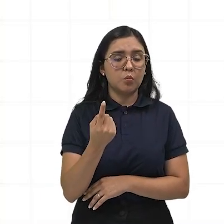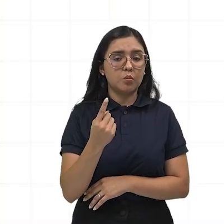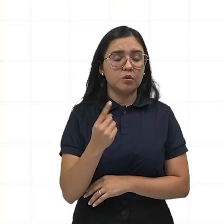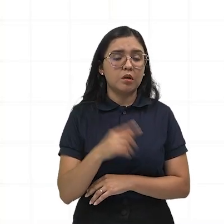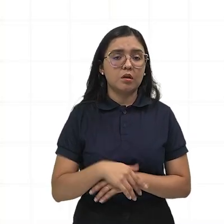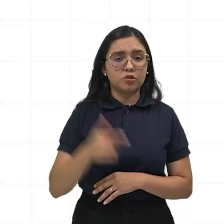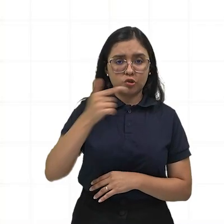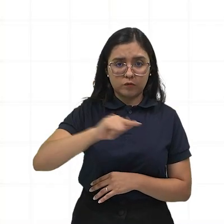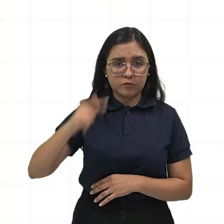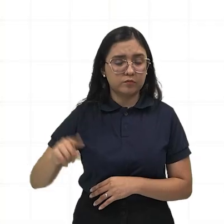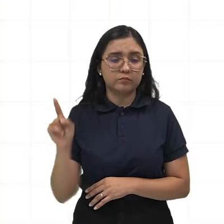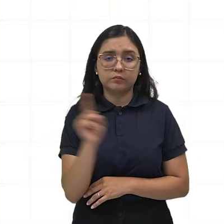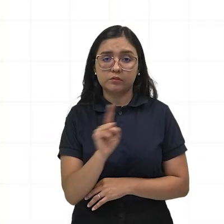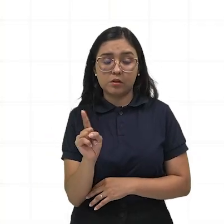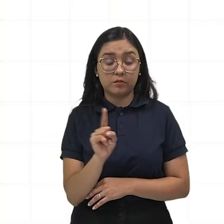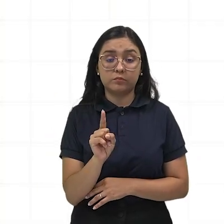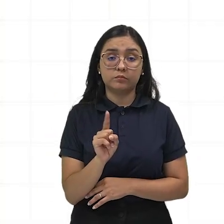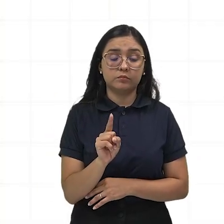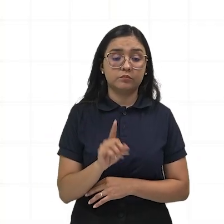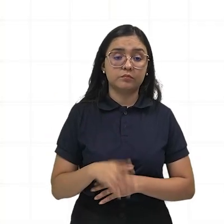Então, isso é o nosso